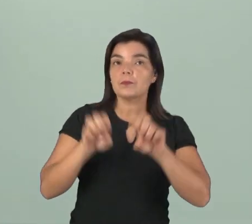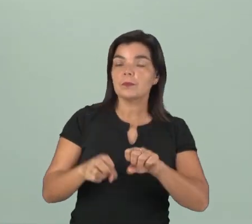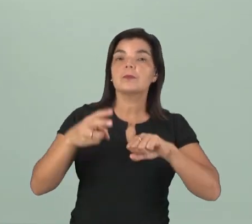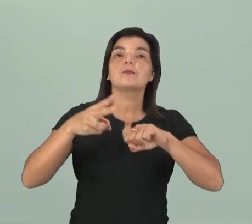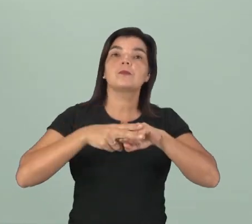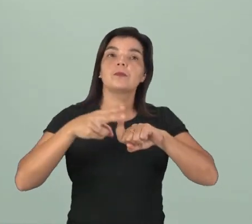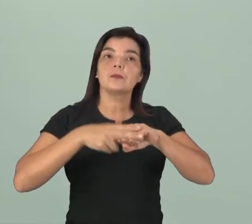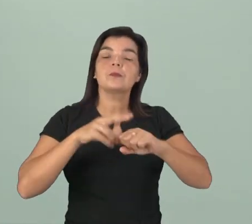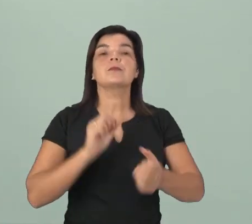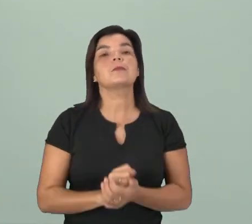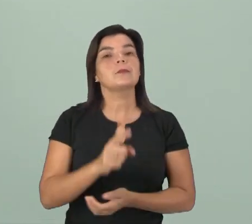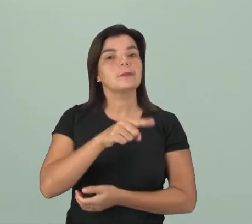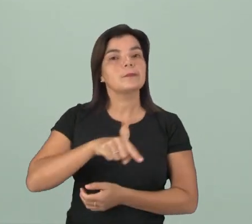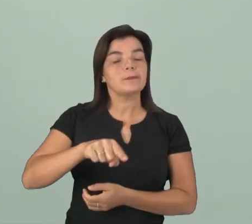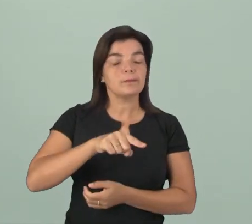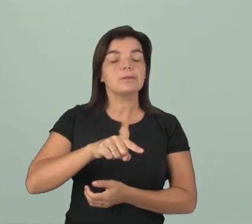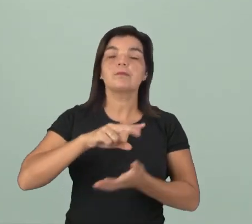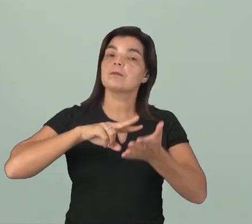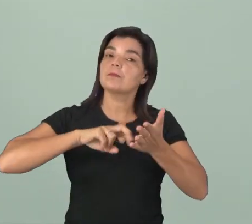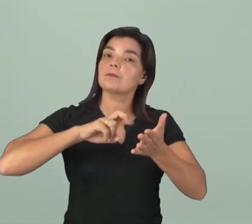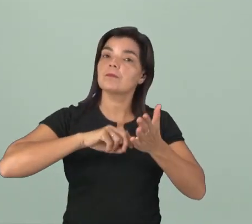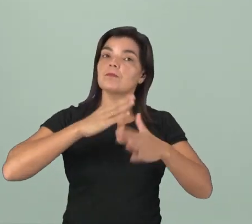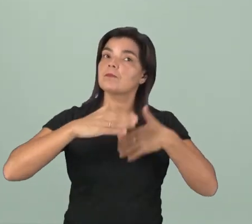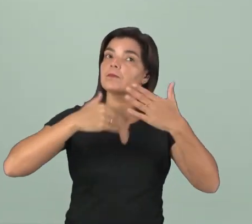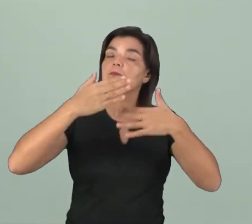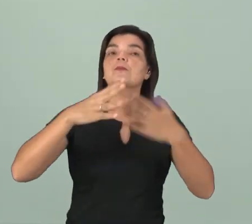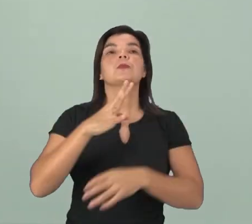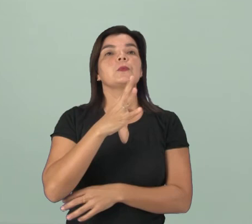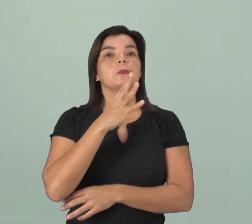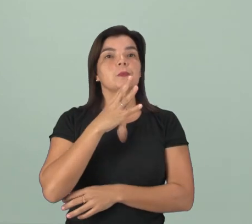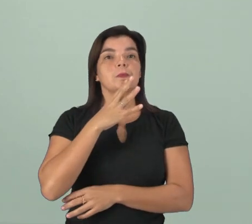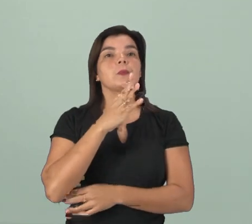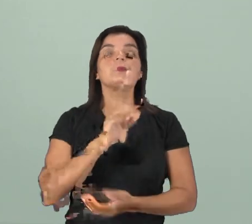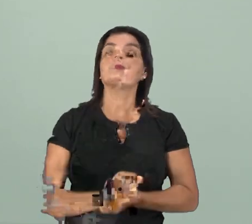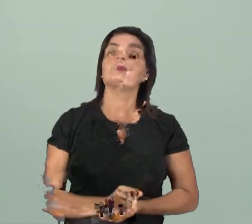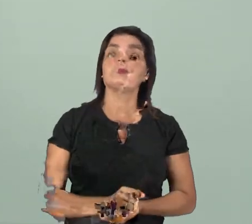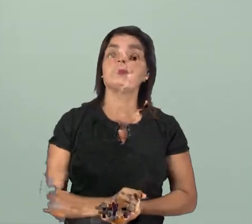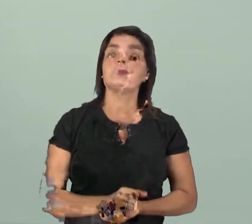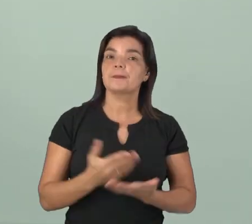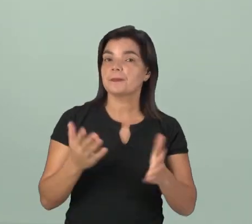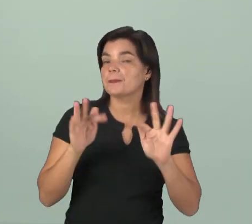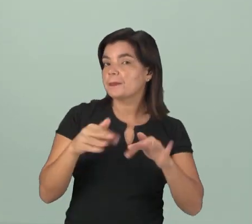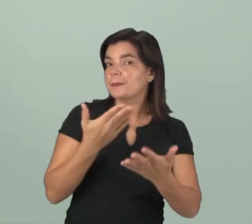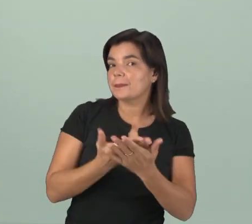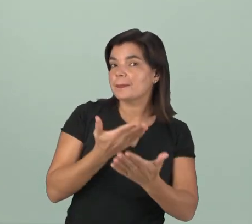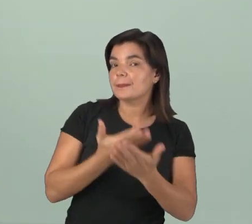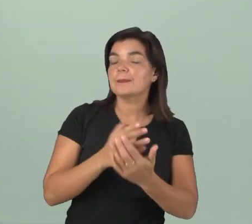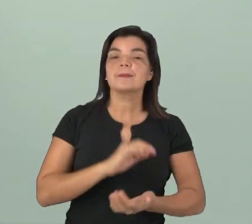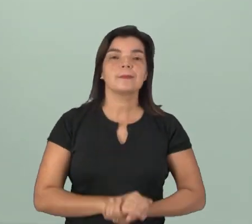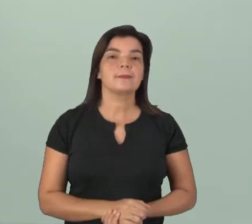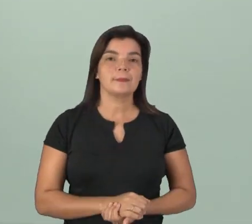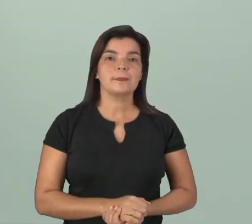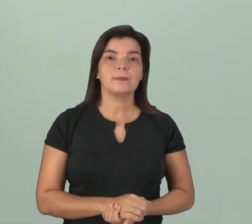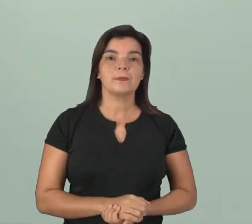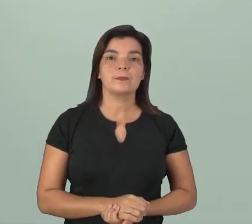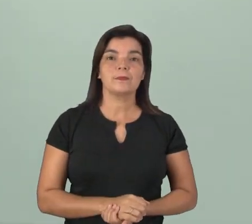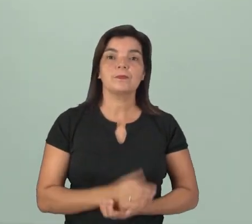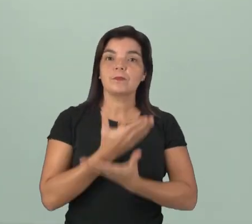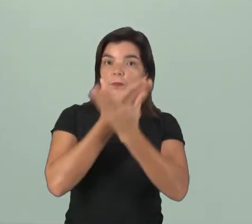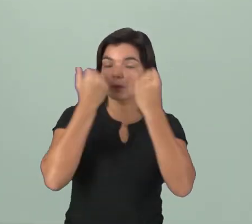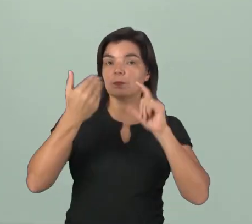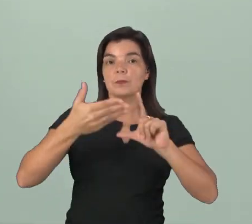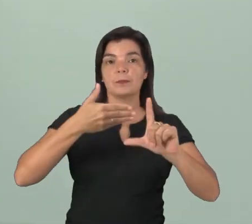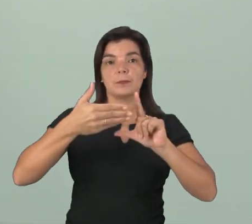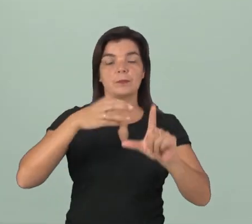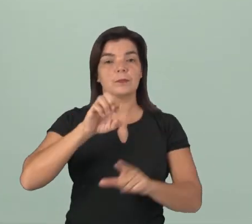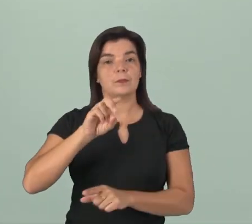gramaticais para você ampliar seu vocabulário e também os seus conhecimentos da língua materna. Finalizamos aqui mais uma aula. Não